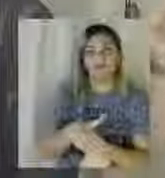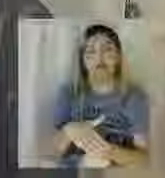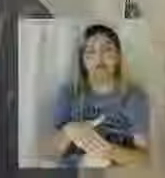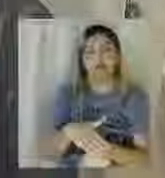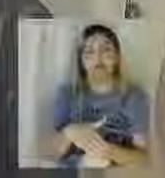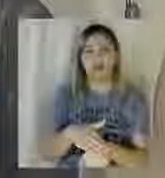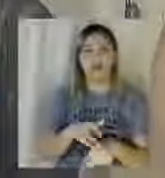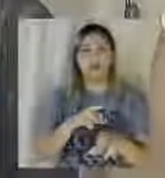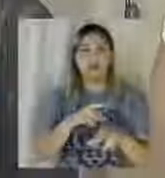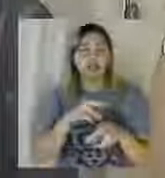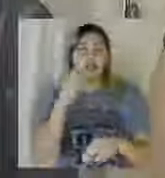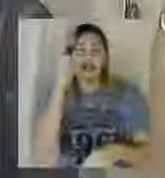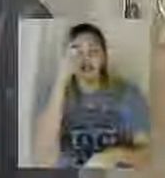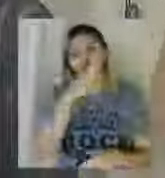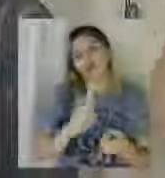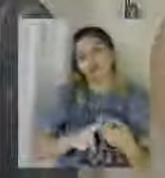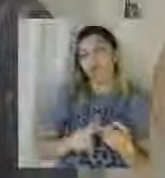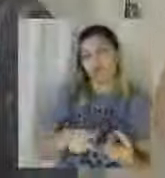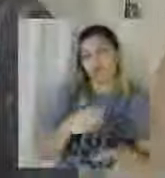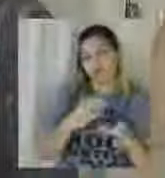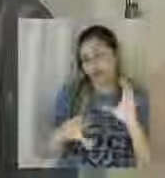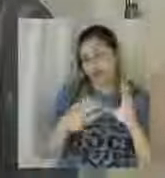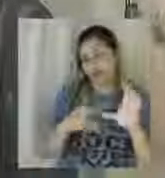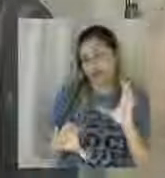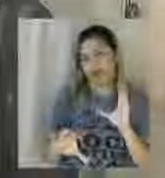Era difícil a comunicação também.